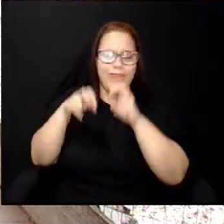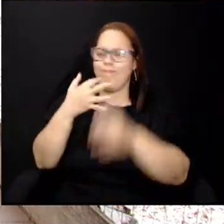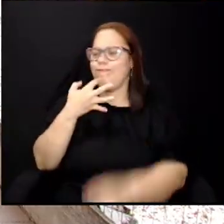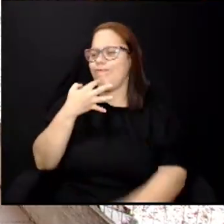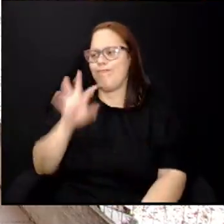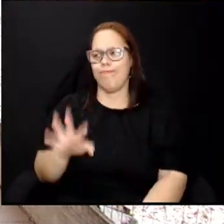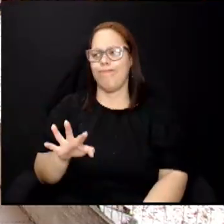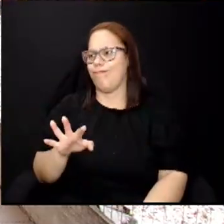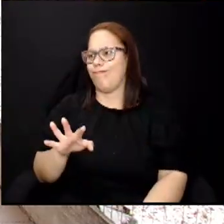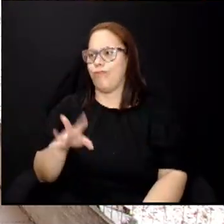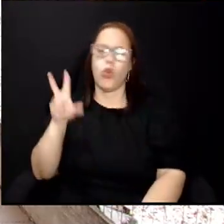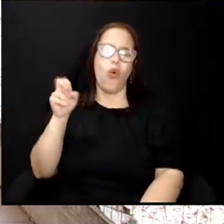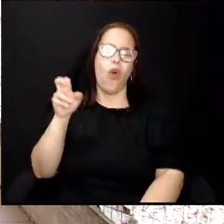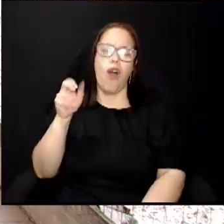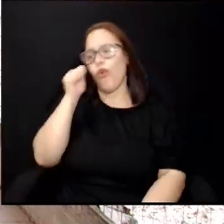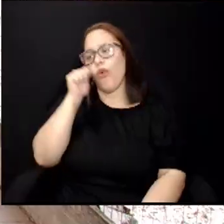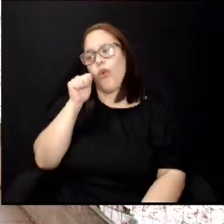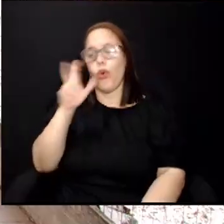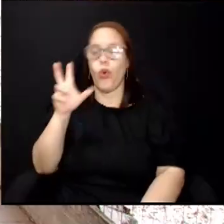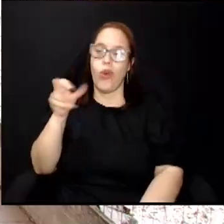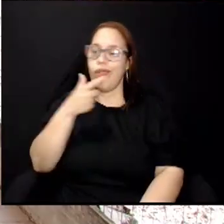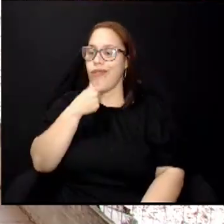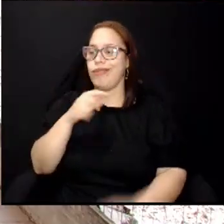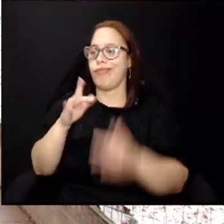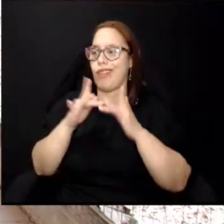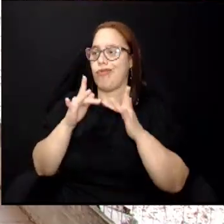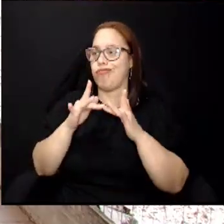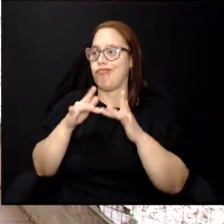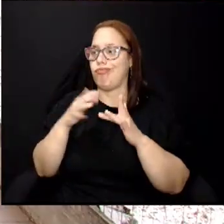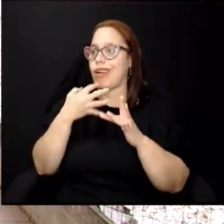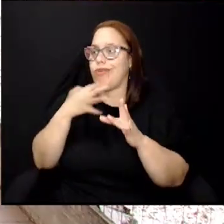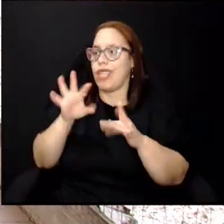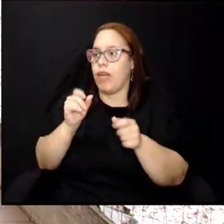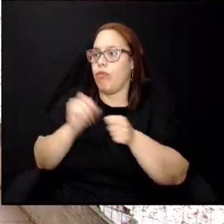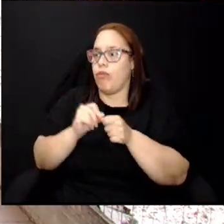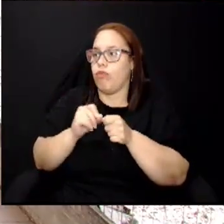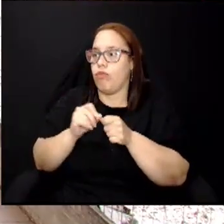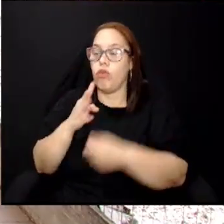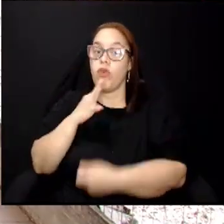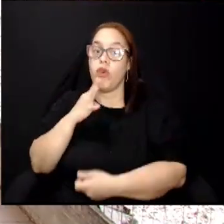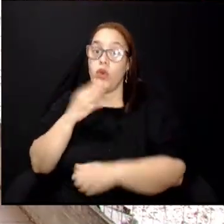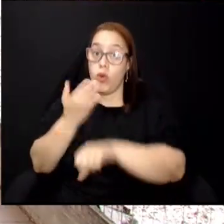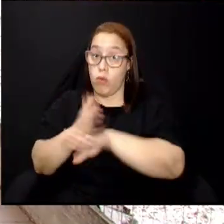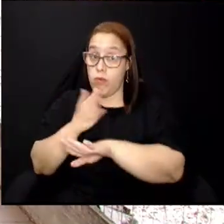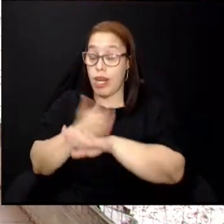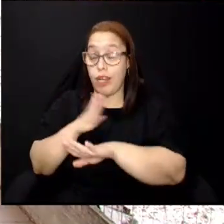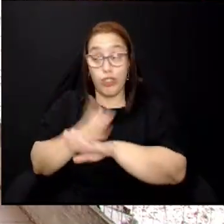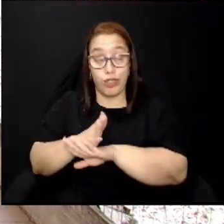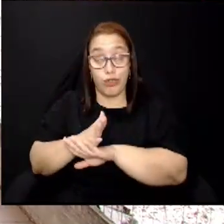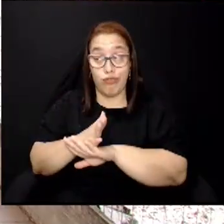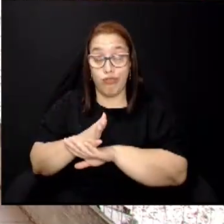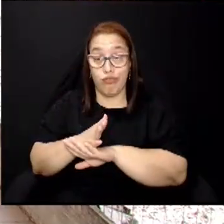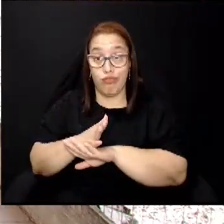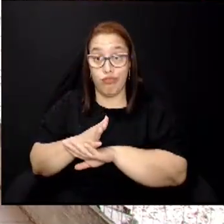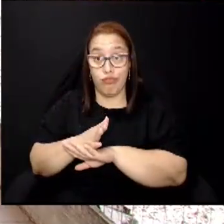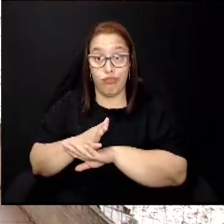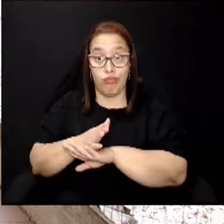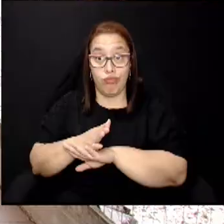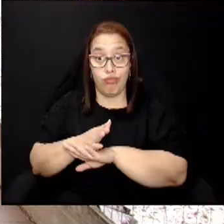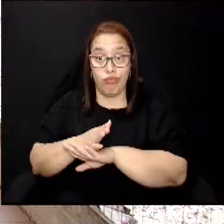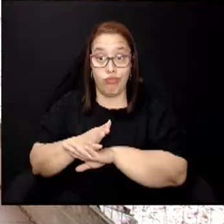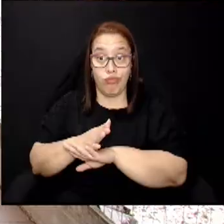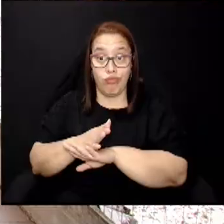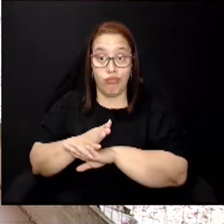avó têm o contato, né? Muitas vezes eles têm um conhecimento prático, E também é uma forma de